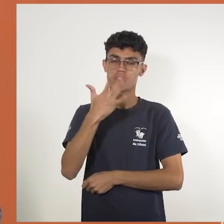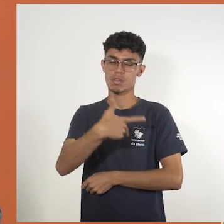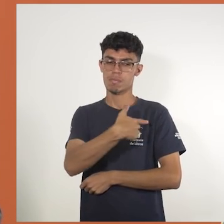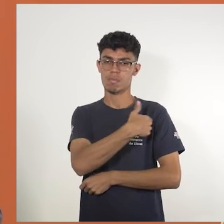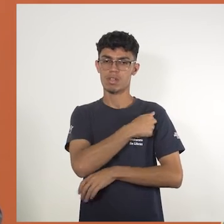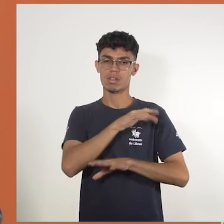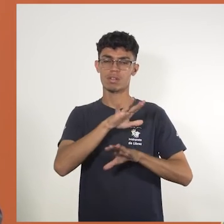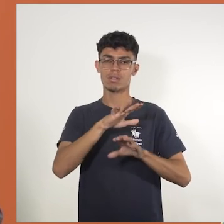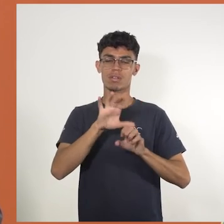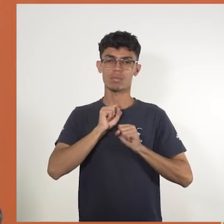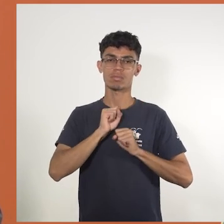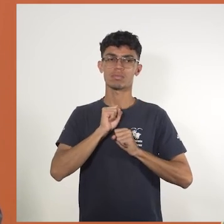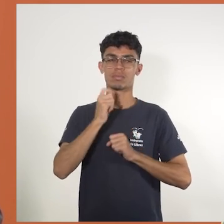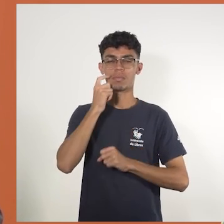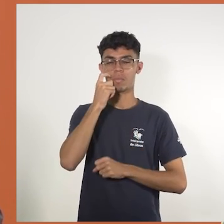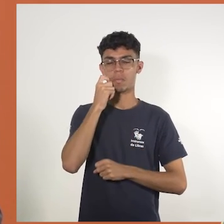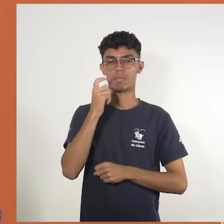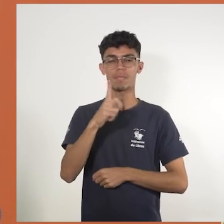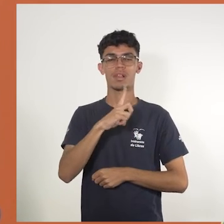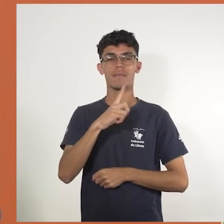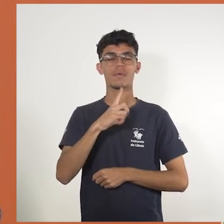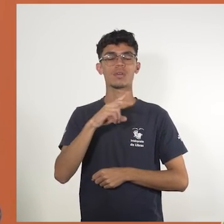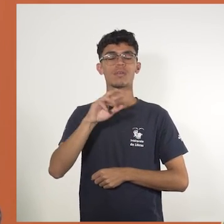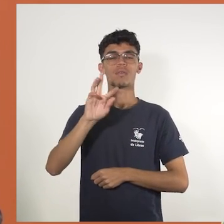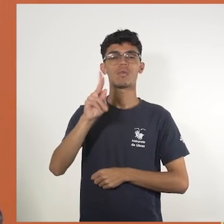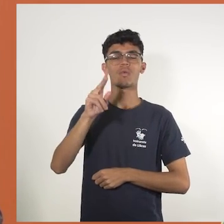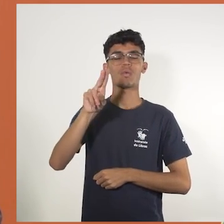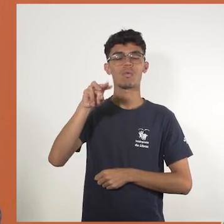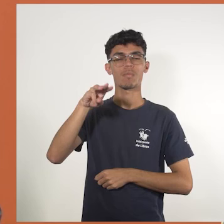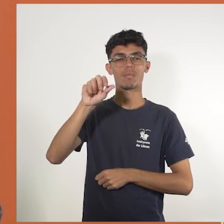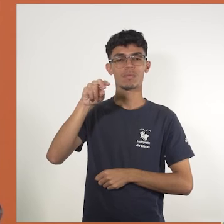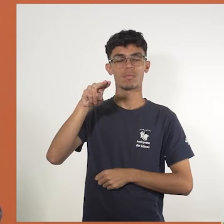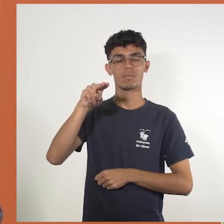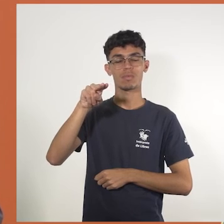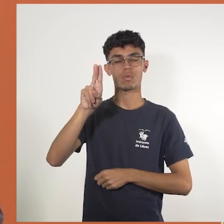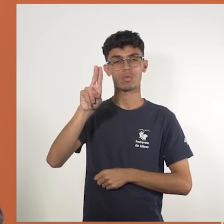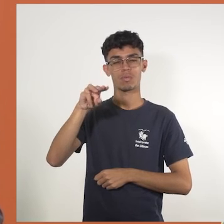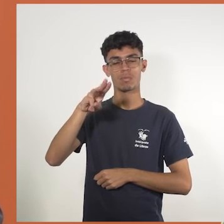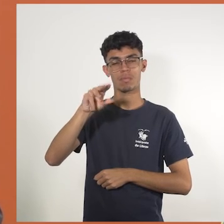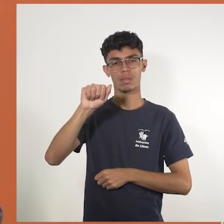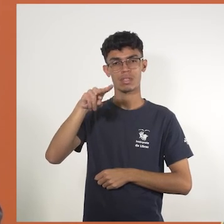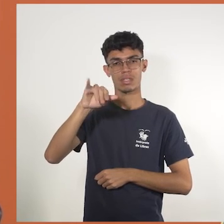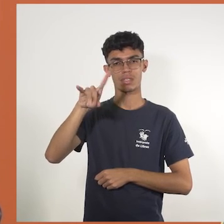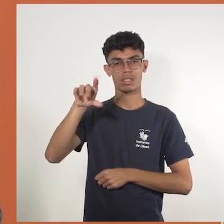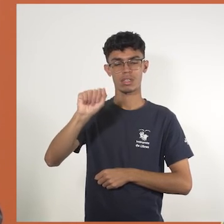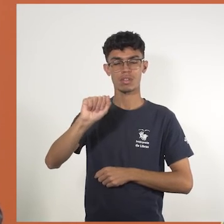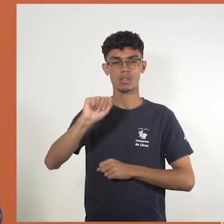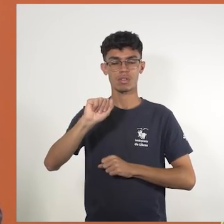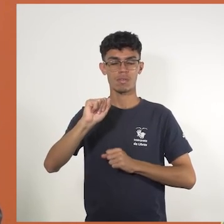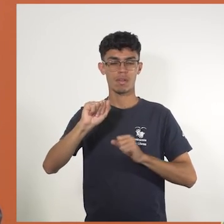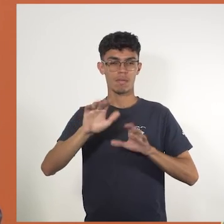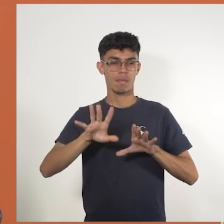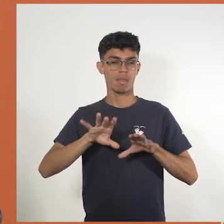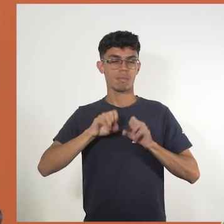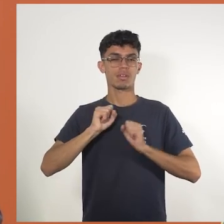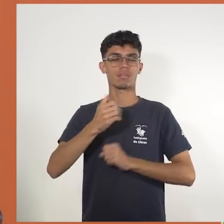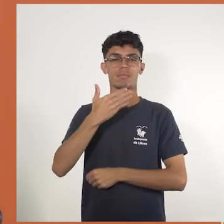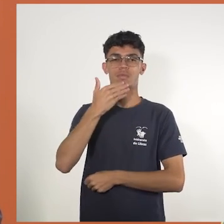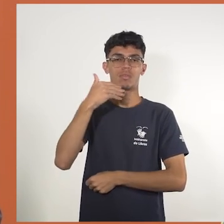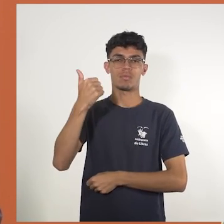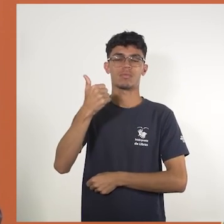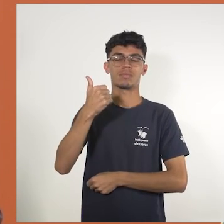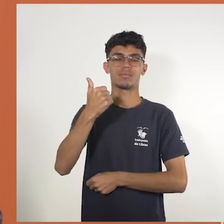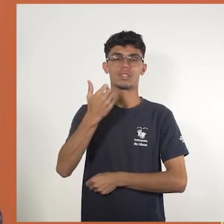aplicada, ela aumenta a sua imunidade, ela se protege. Se ela vier a ter a doença, seguramente não vai precisar de um leito